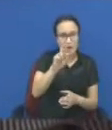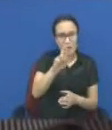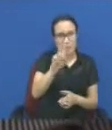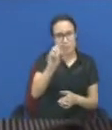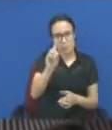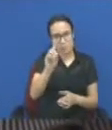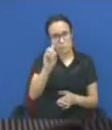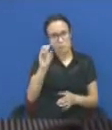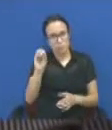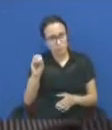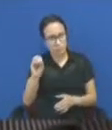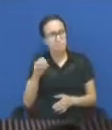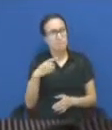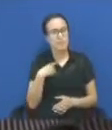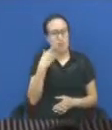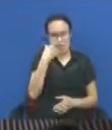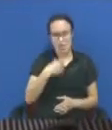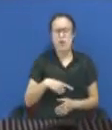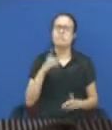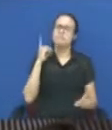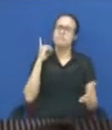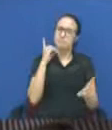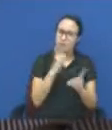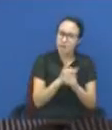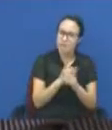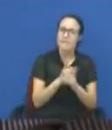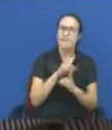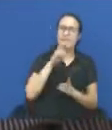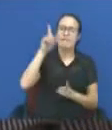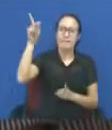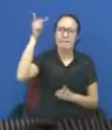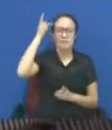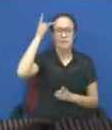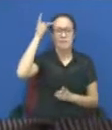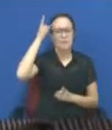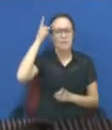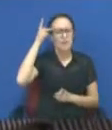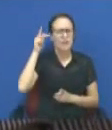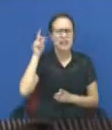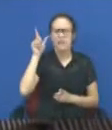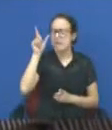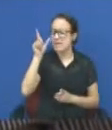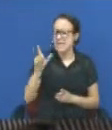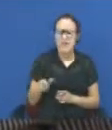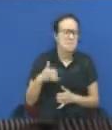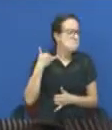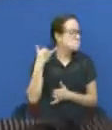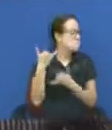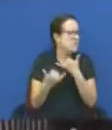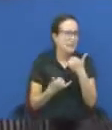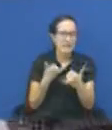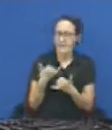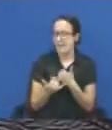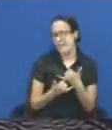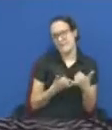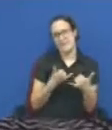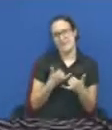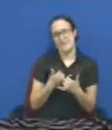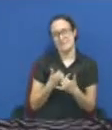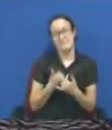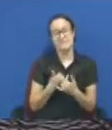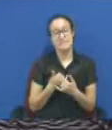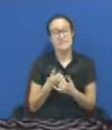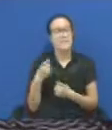Marta, junto com Lula, Eduardo Suplicy, e ele brincava muito com a gente na hora de um café que nós tomávamos, falando da